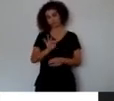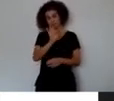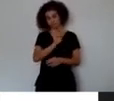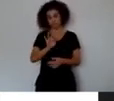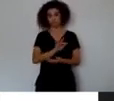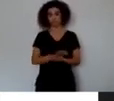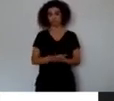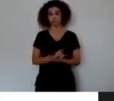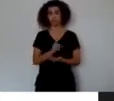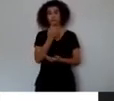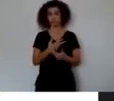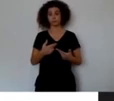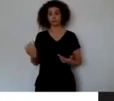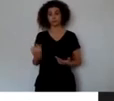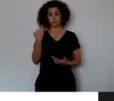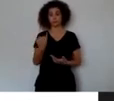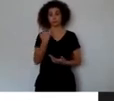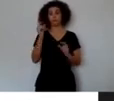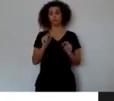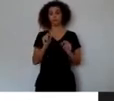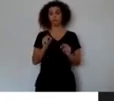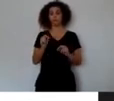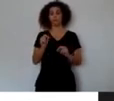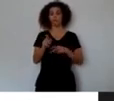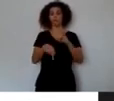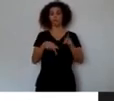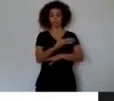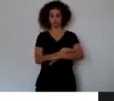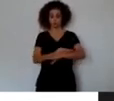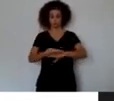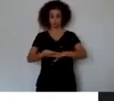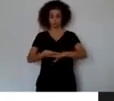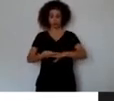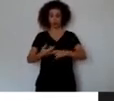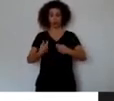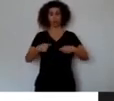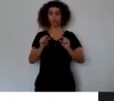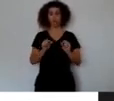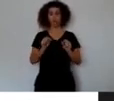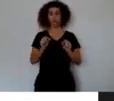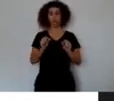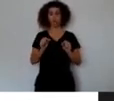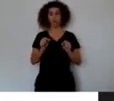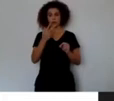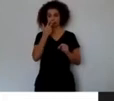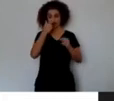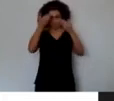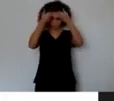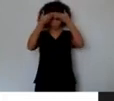muito importante é que repensar a branquitude é se colocar à disposição para ouvir, para aprender, para desconstruir muita